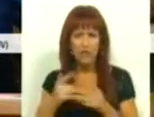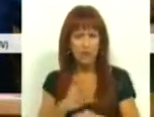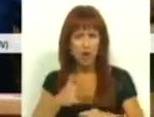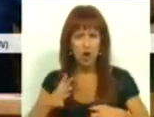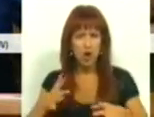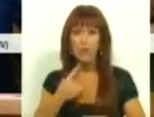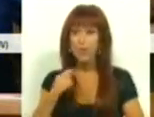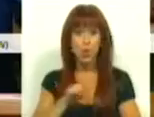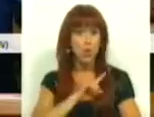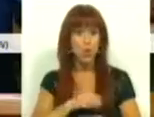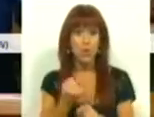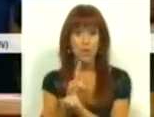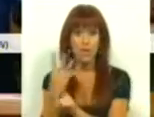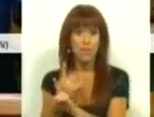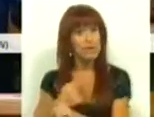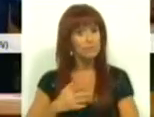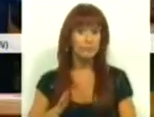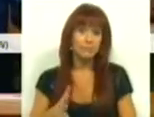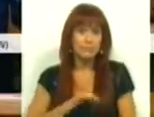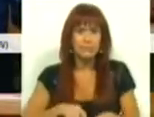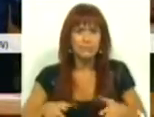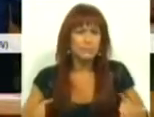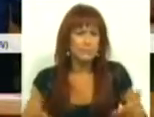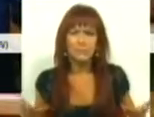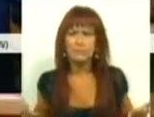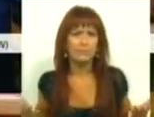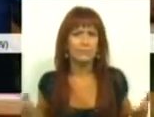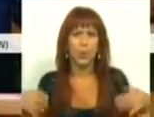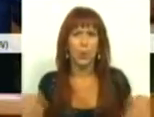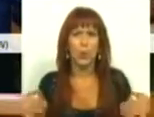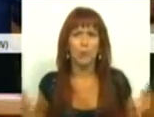muitas privatizações, convenhamos, senhores deputados,